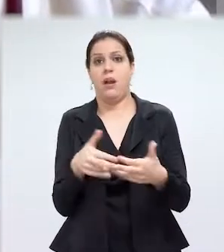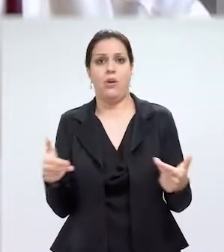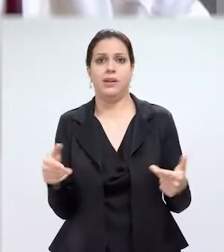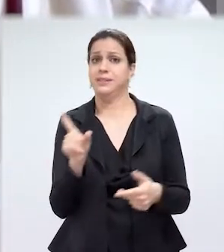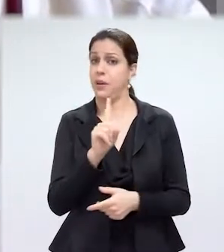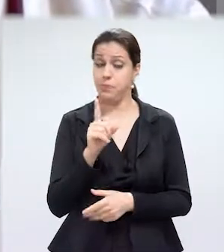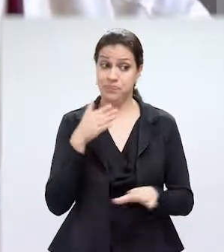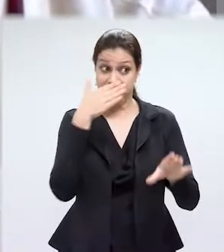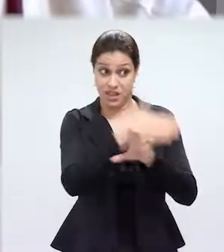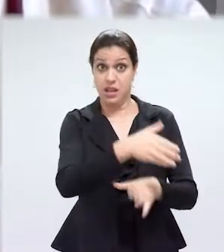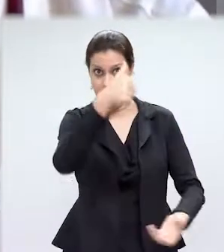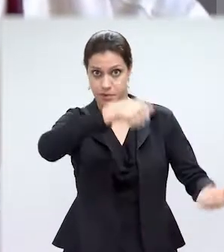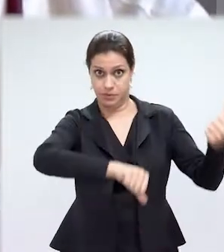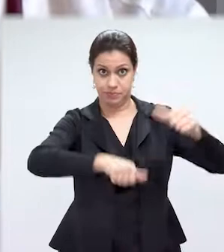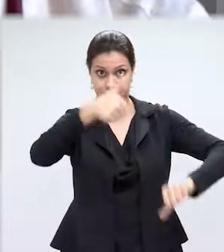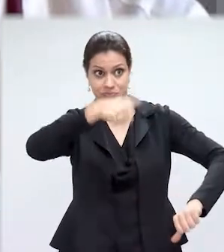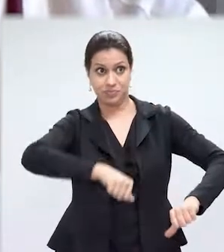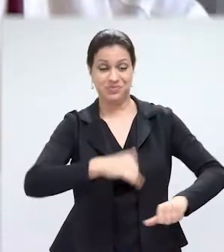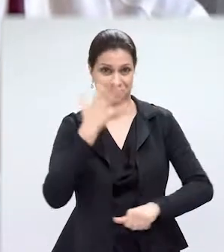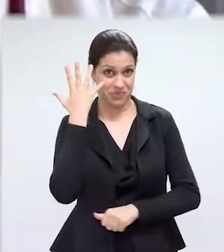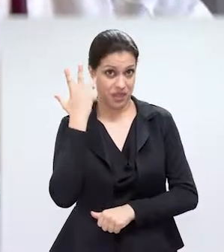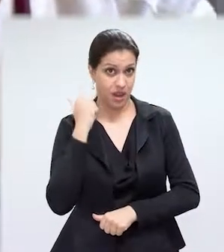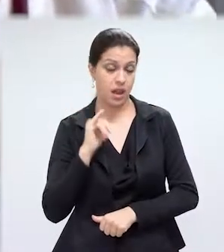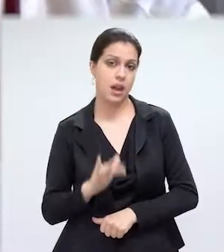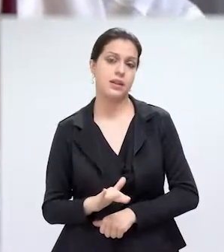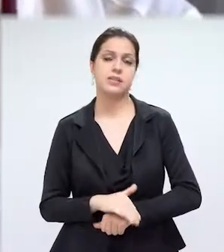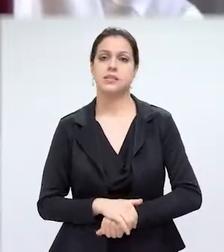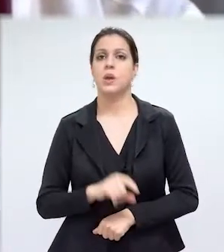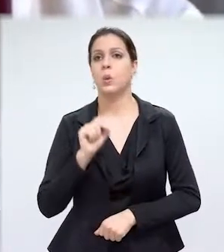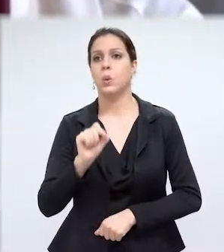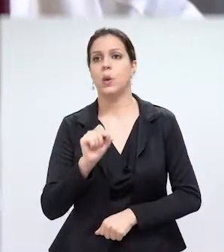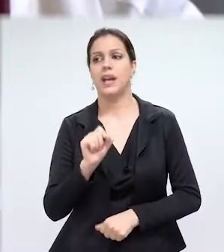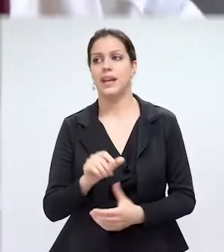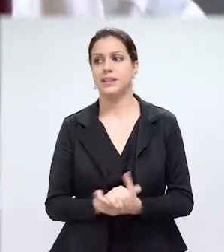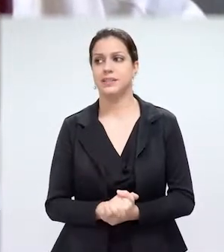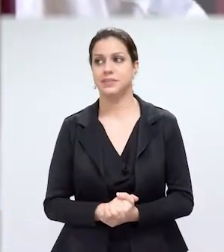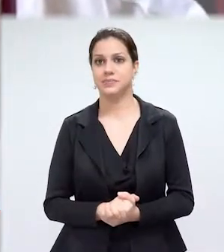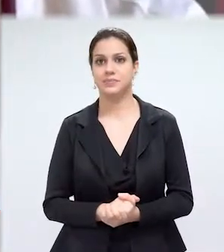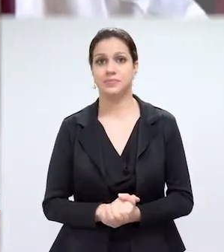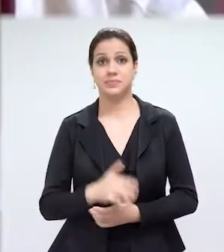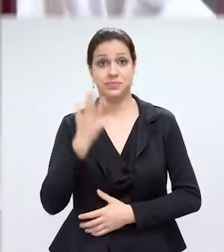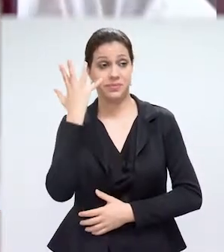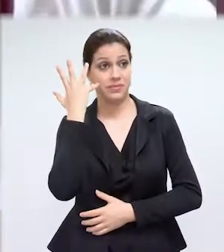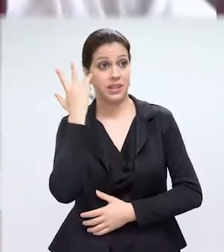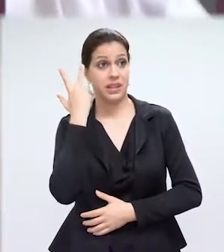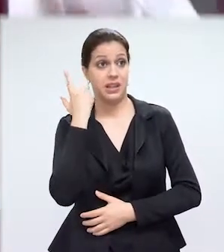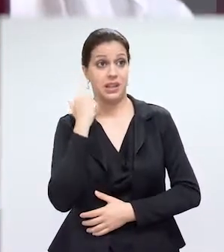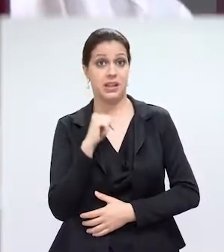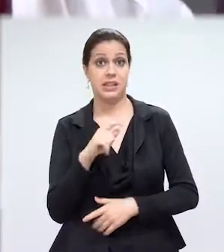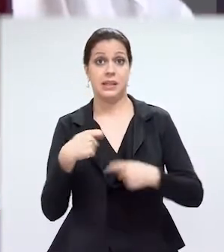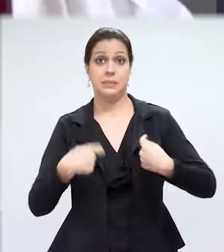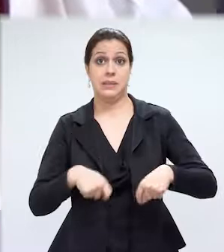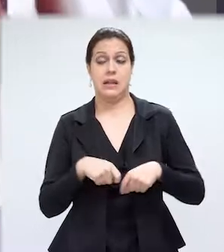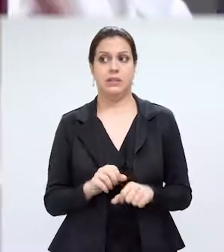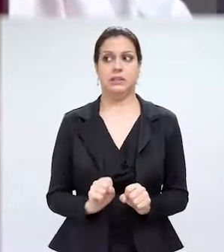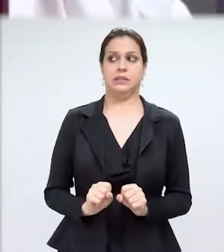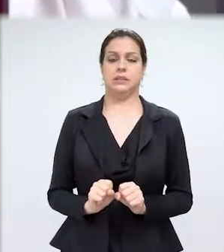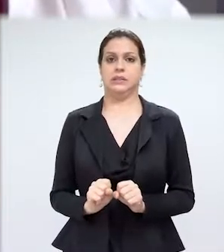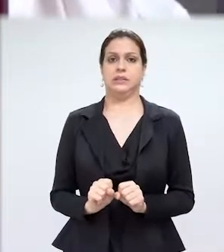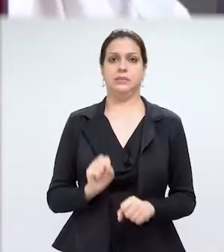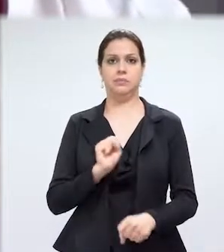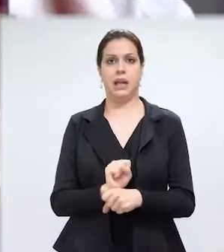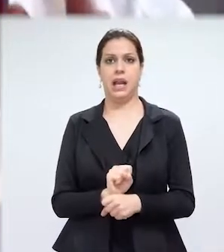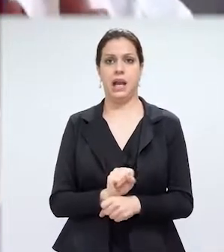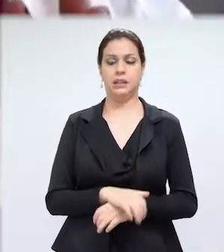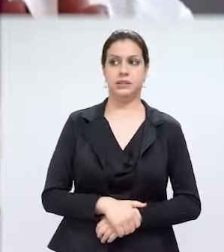né? Na verdade, por exemplo, quando ia para o laboratório com as crianças, né, as crianças elas tinham que ficar